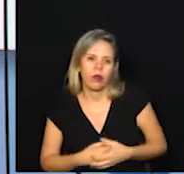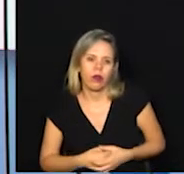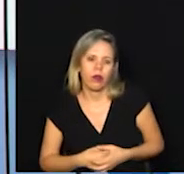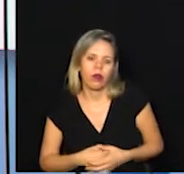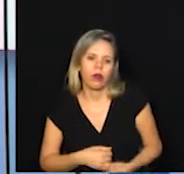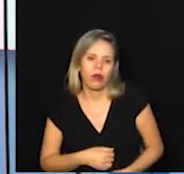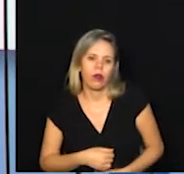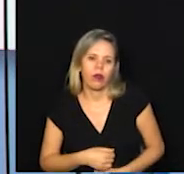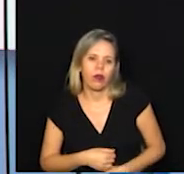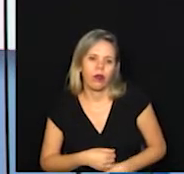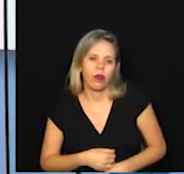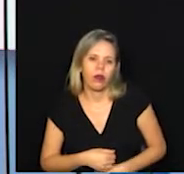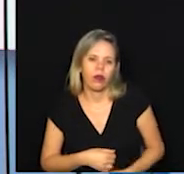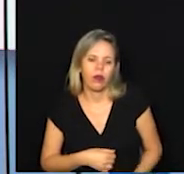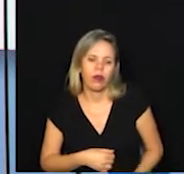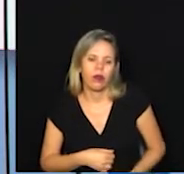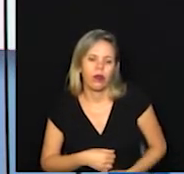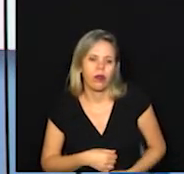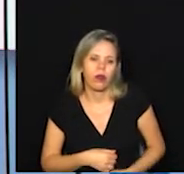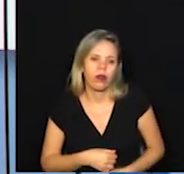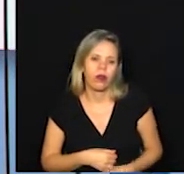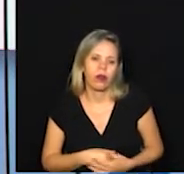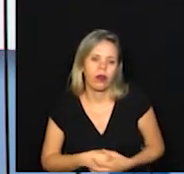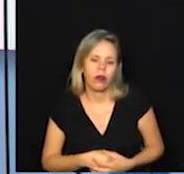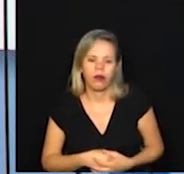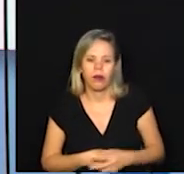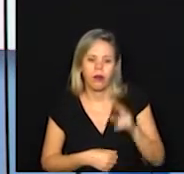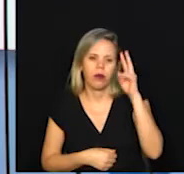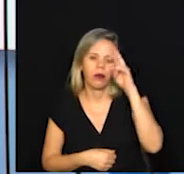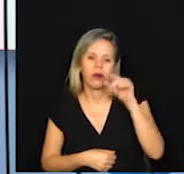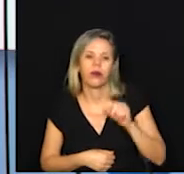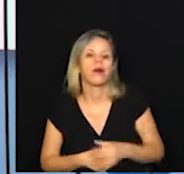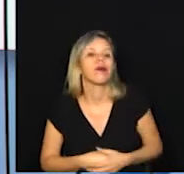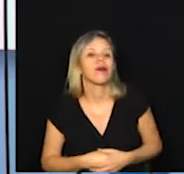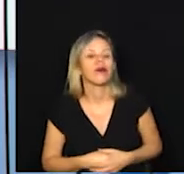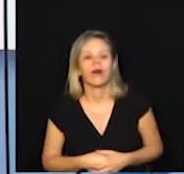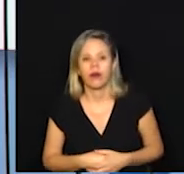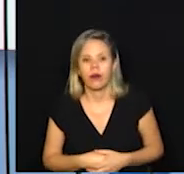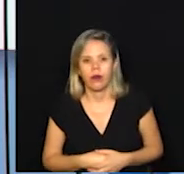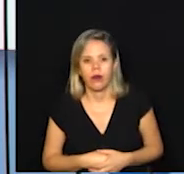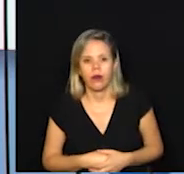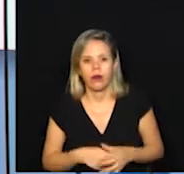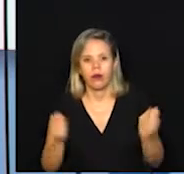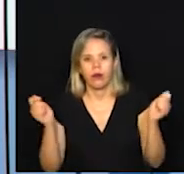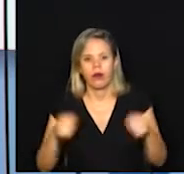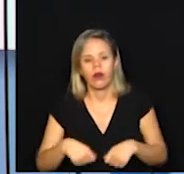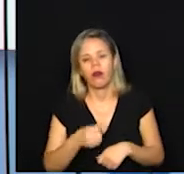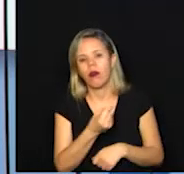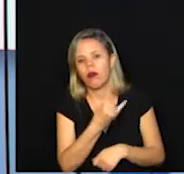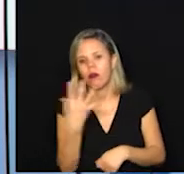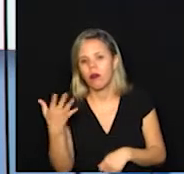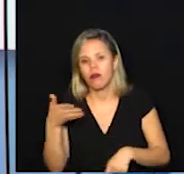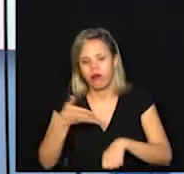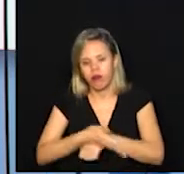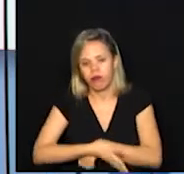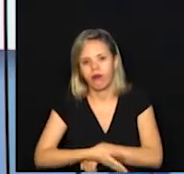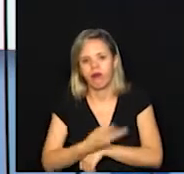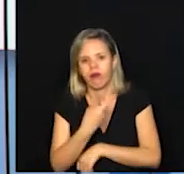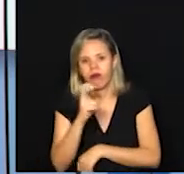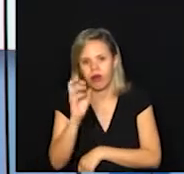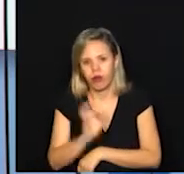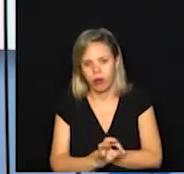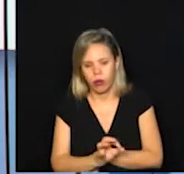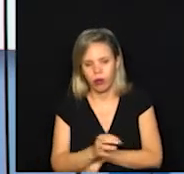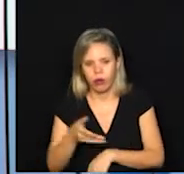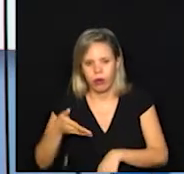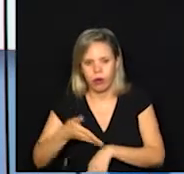isso aí, né, Gabriel? Exatamente. E a gente lembra que também há a questão da capacidade, que foi mantido os